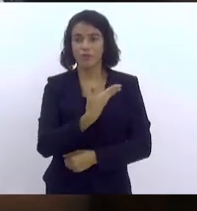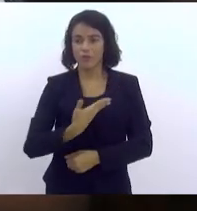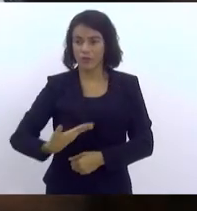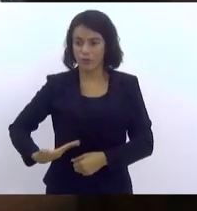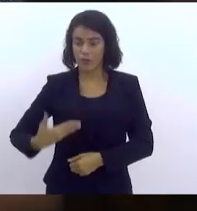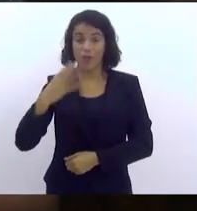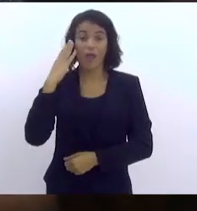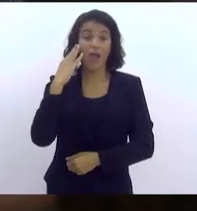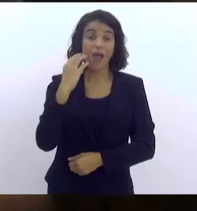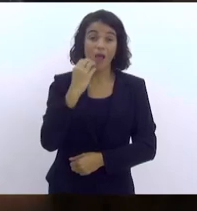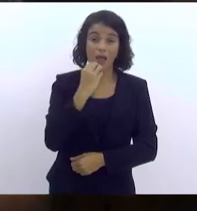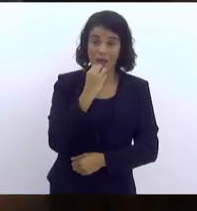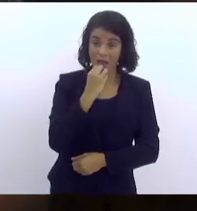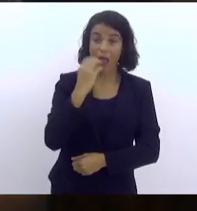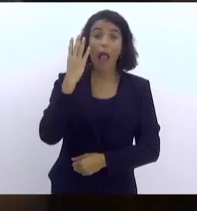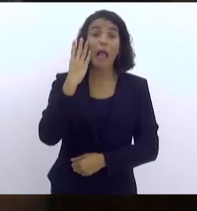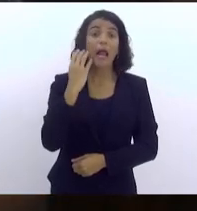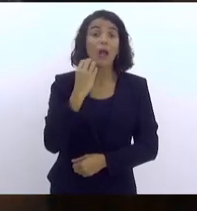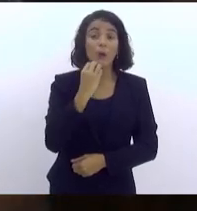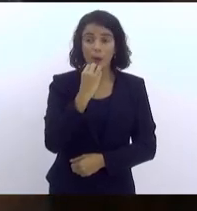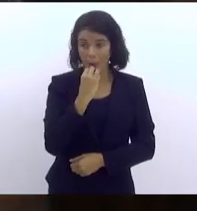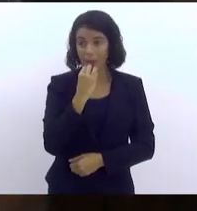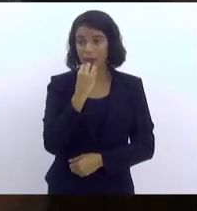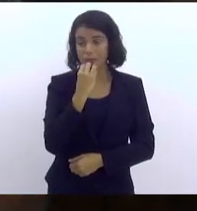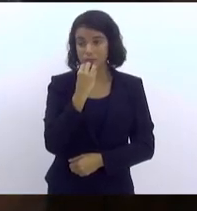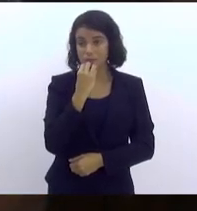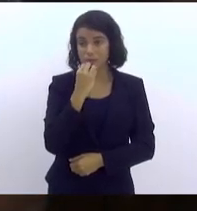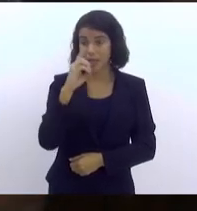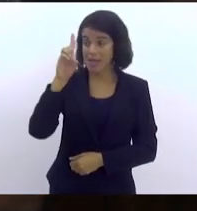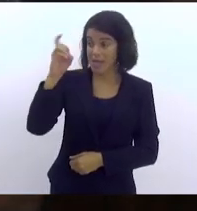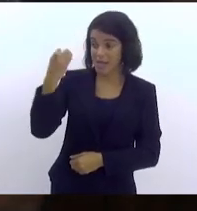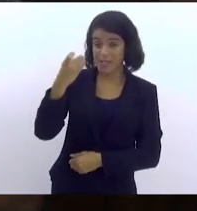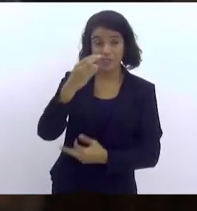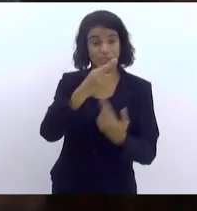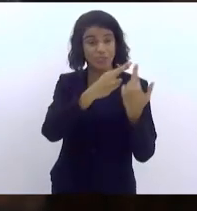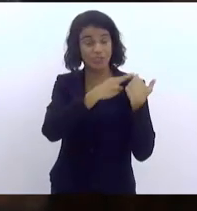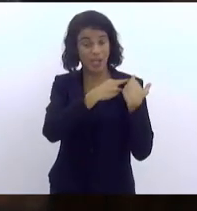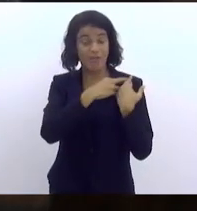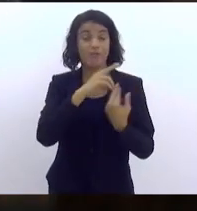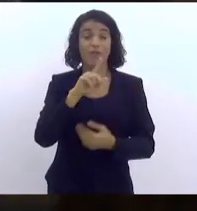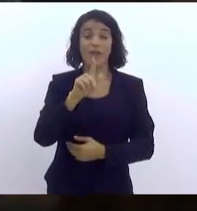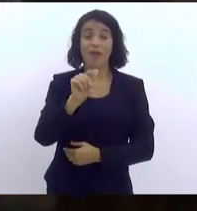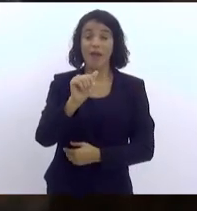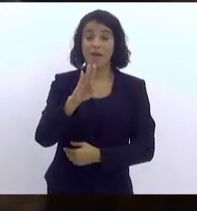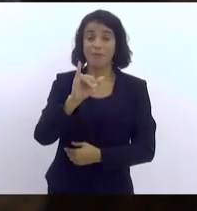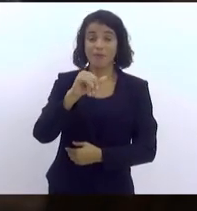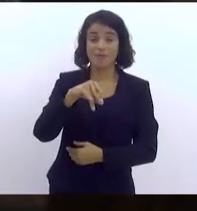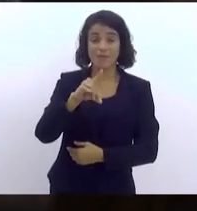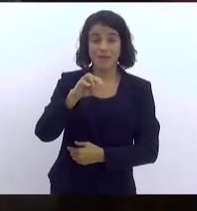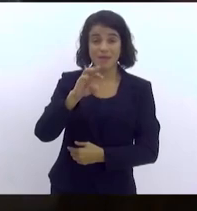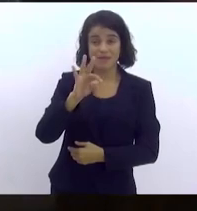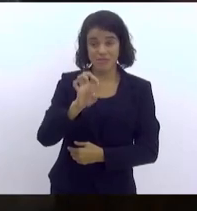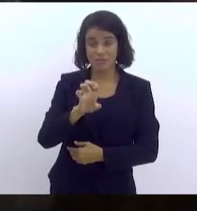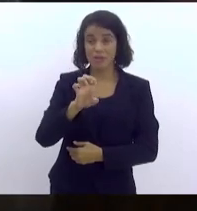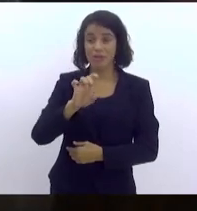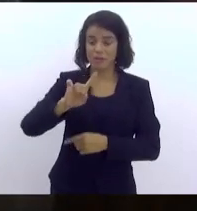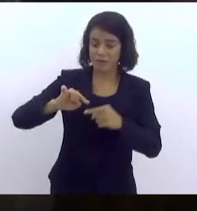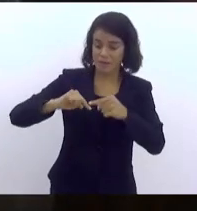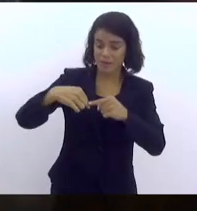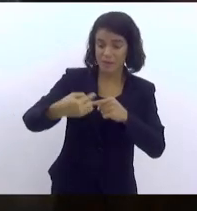Cláudio Castro Cláudio Castro era chefe de gabinete do vereador e depois Deputado Marcos